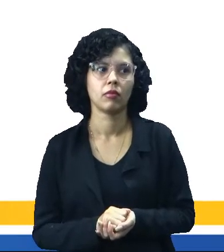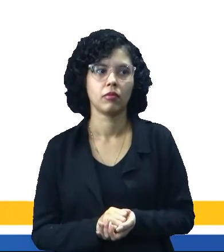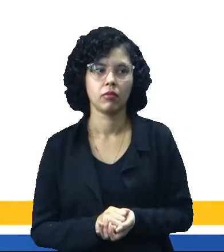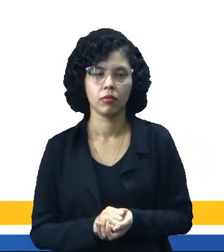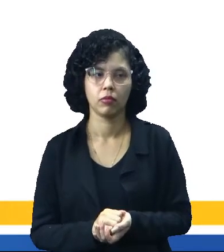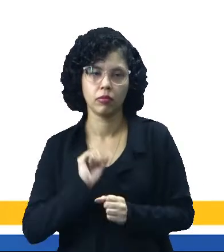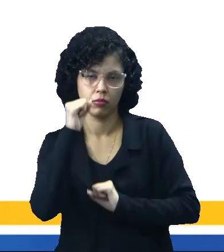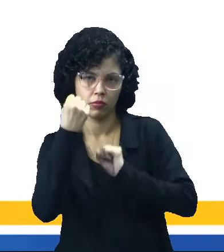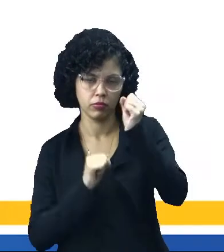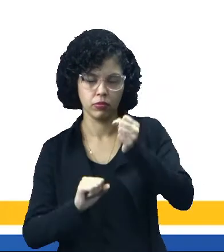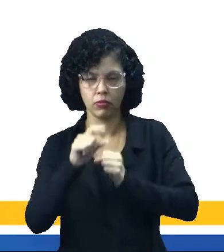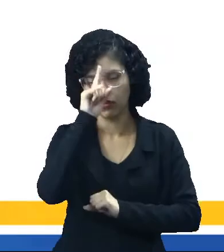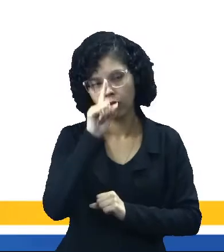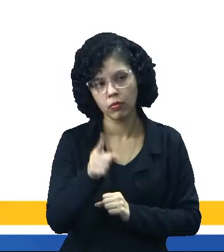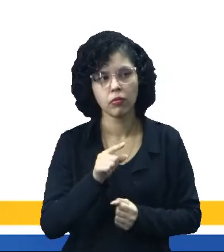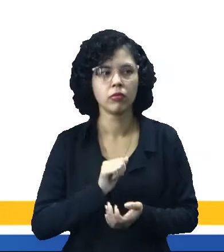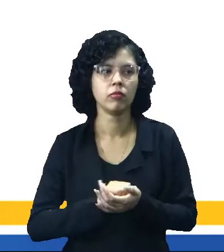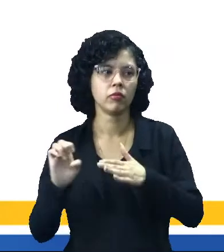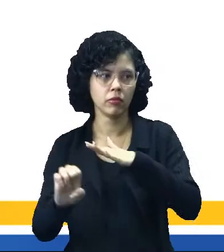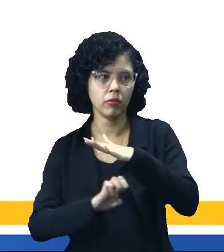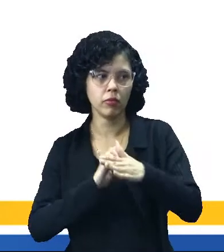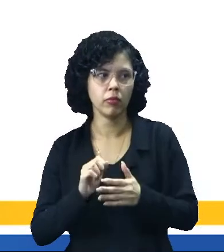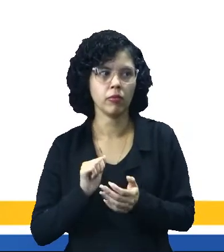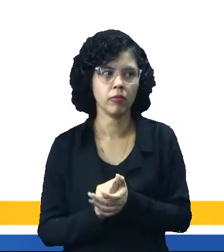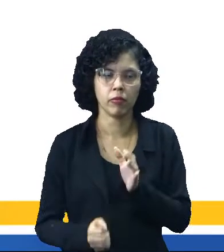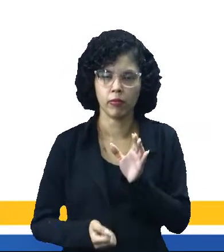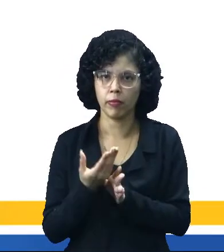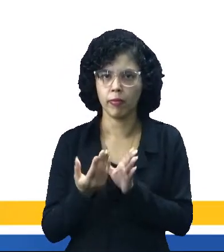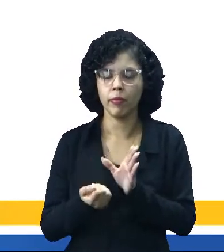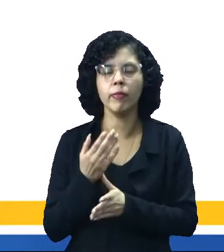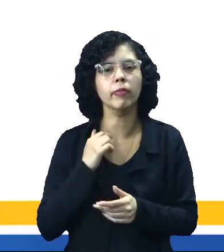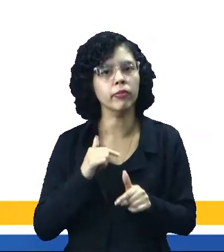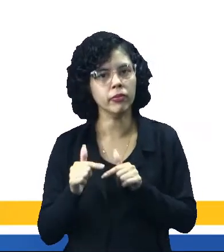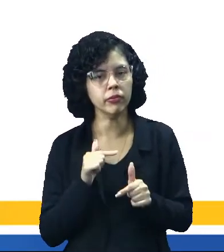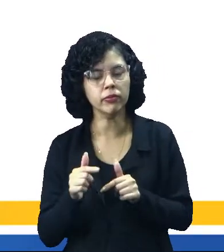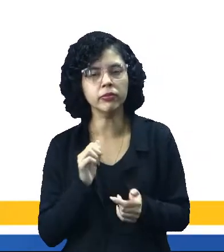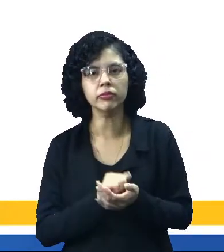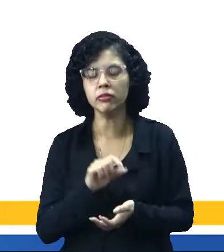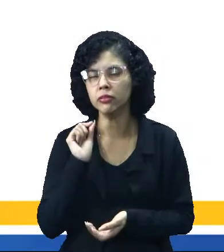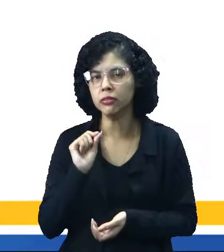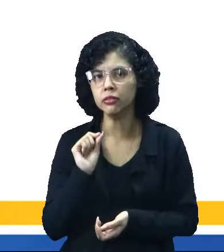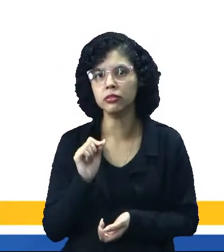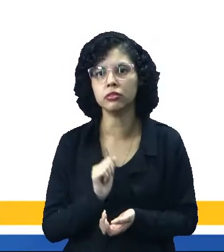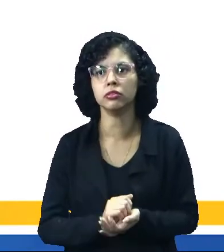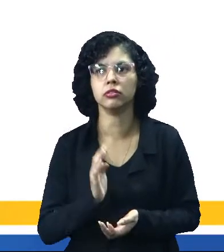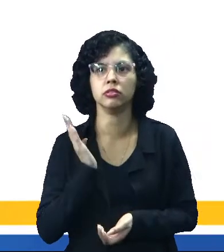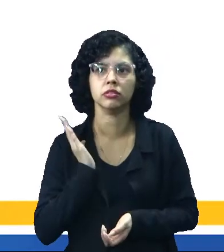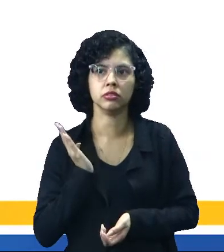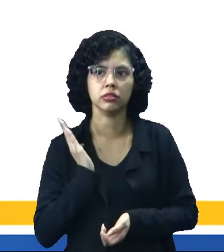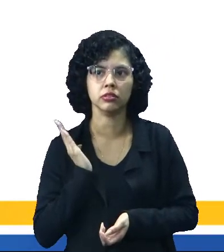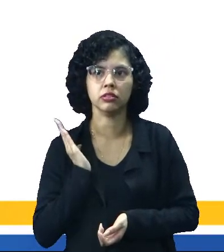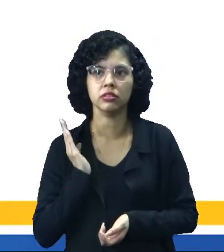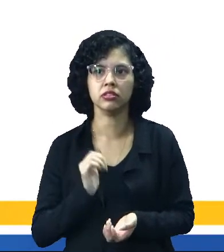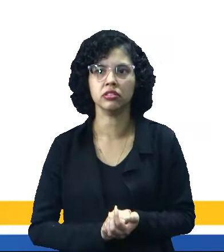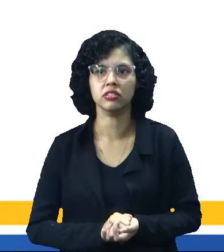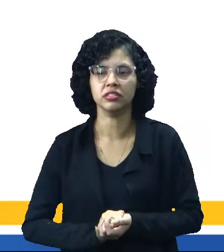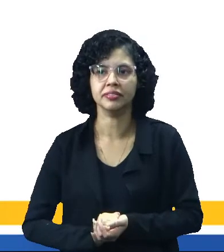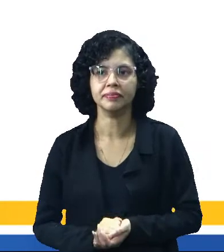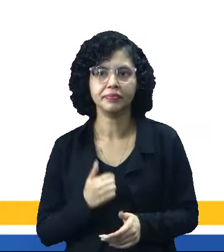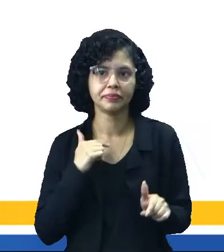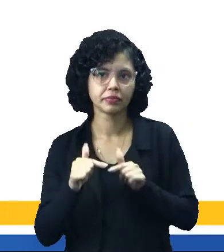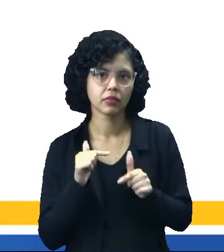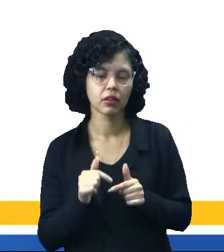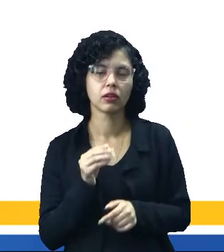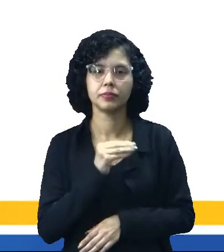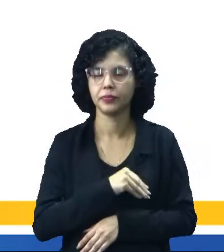dono da indústria, o dono das empresas, a pessoa que gera o emprego, né, seria o burguês. E o trabalhador, né, esse que